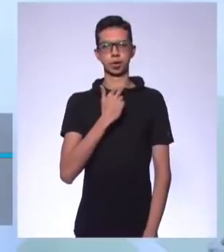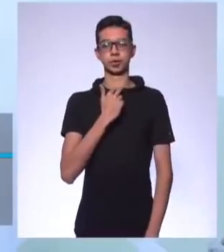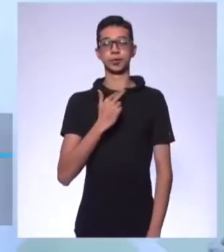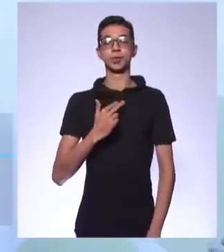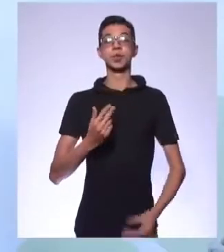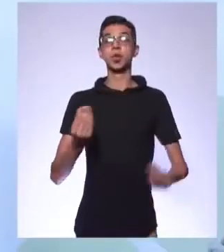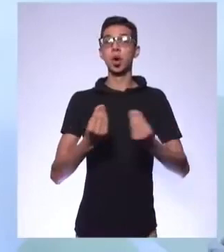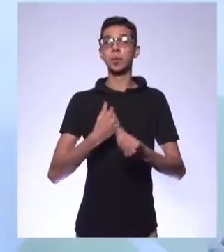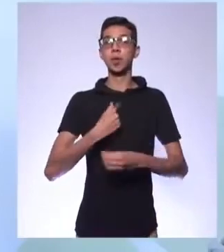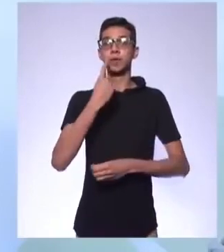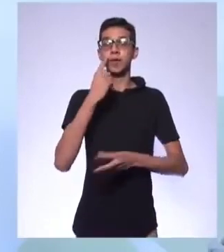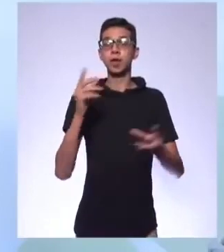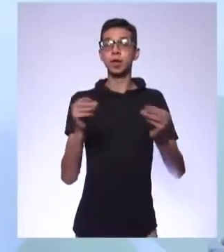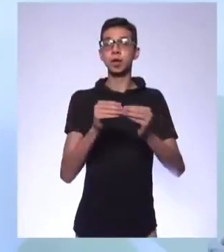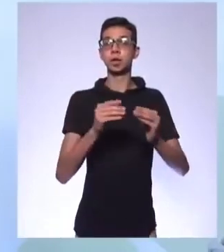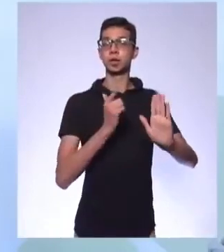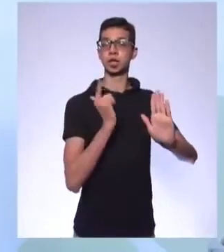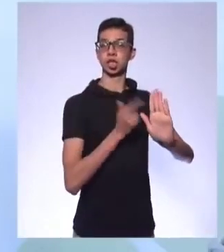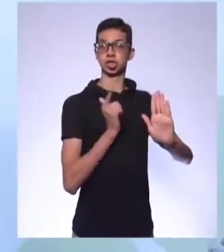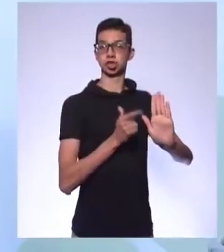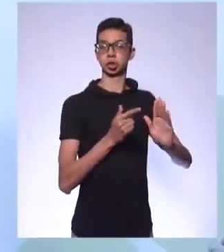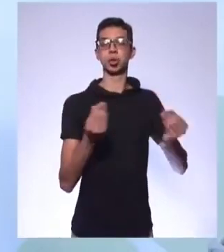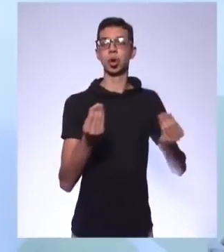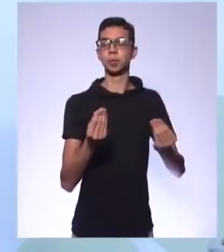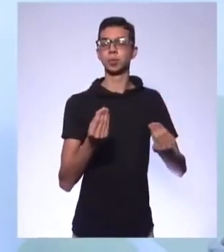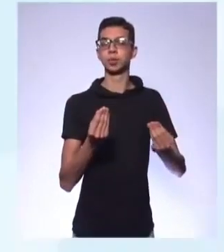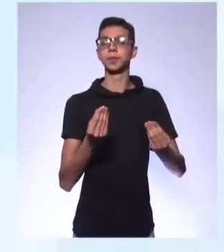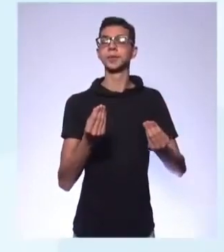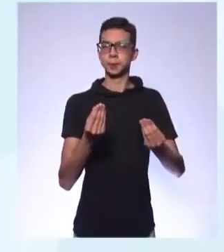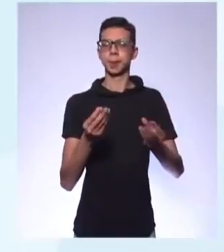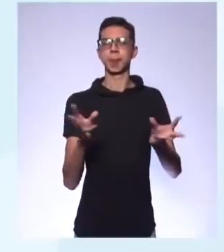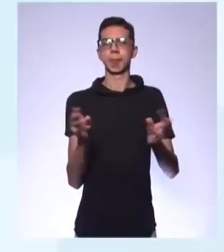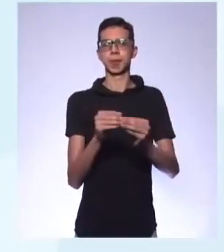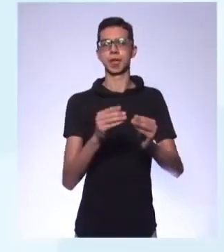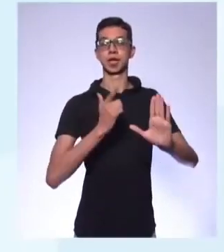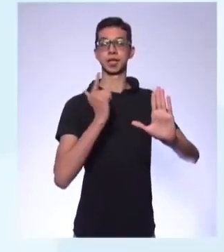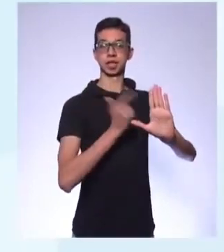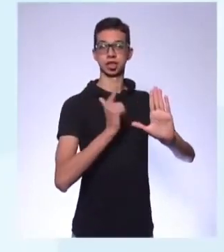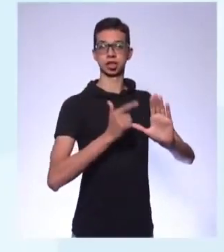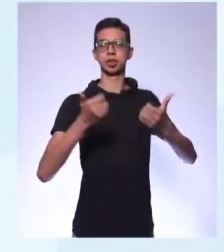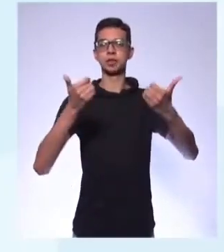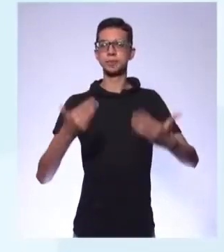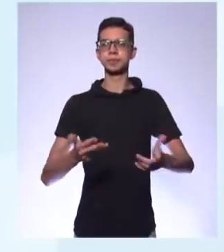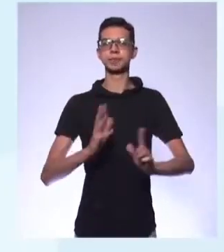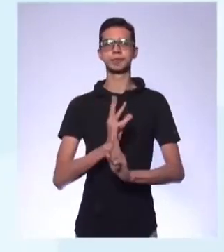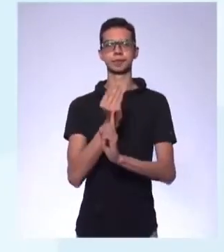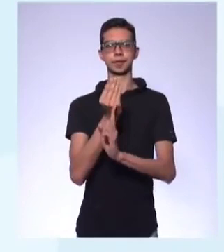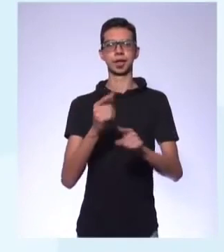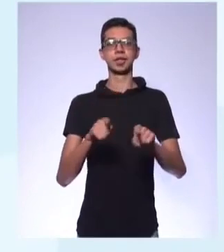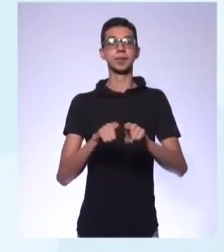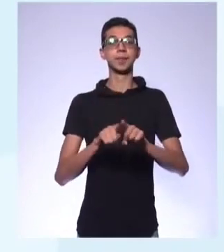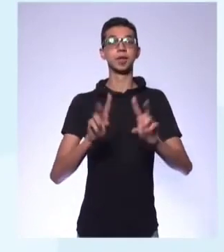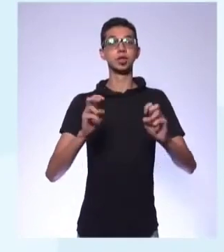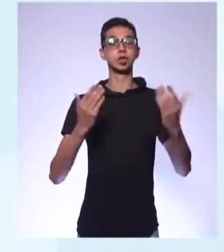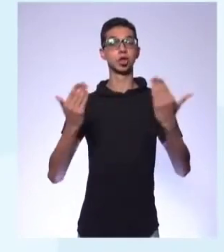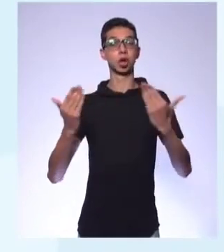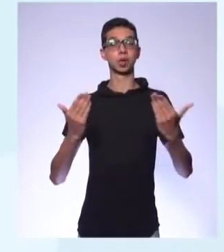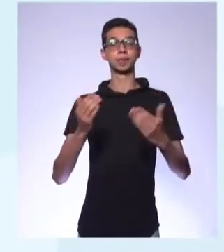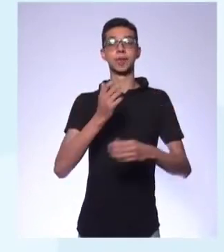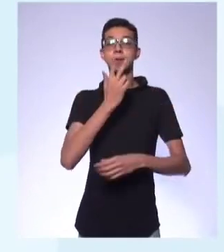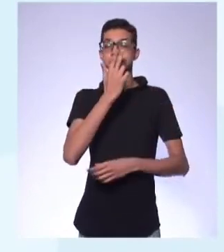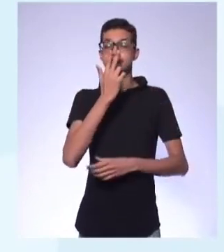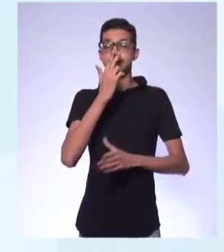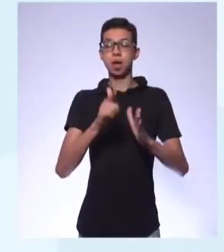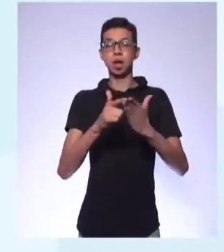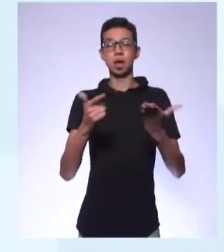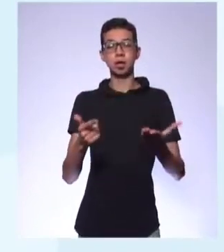resenhas críticas? Então, a resenha crítica, ela vai falar da arte, e a resenha crítica ela está muito atrelada ao jornalismo, a princípio,